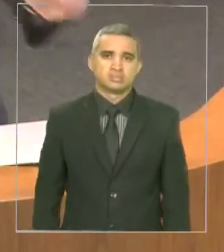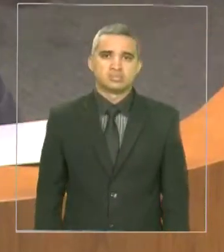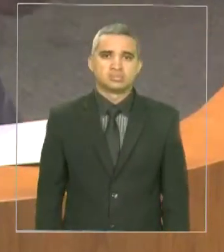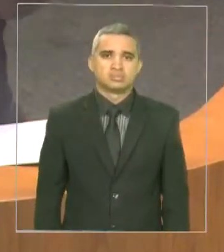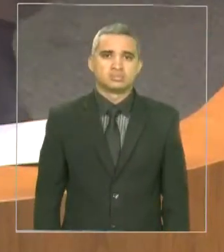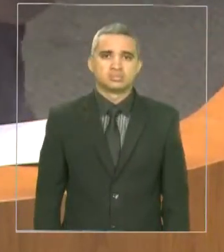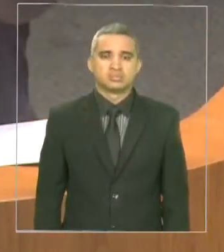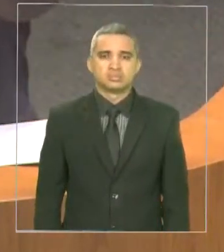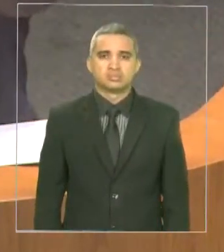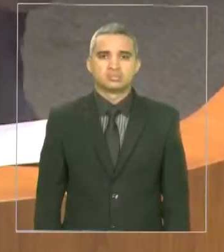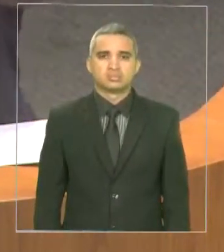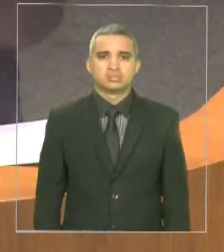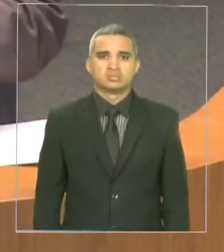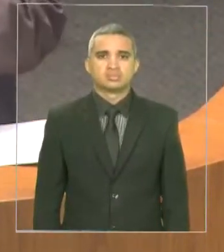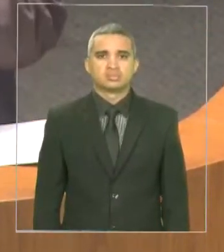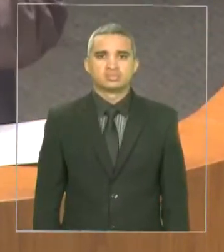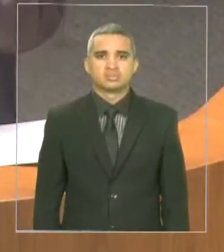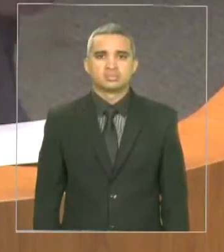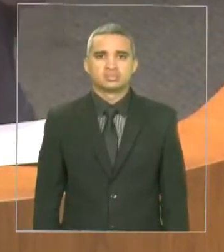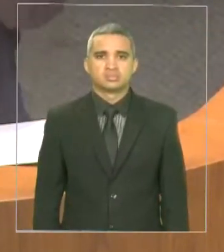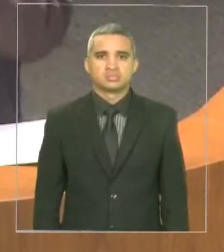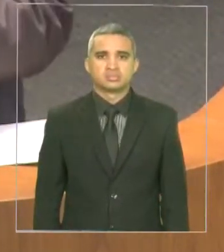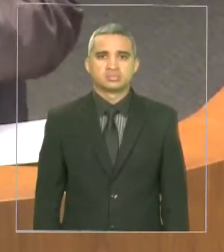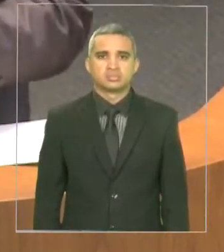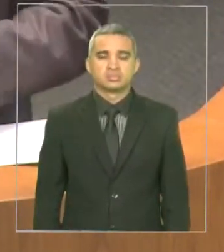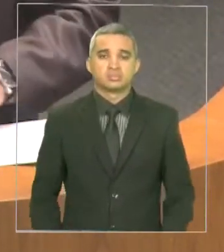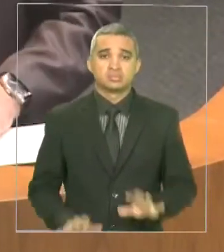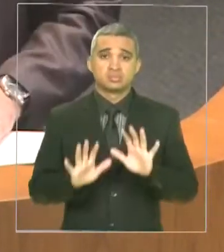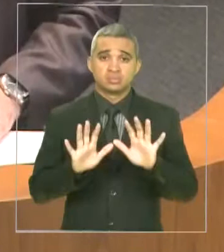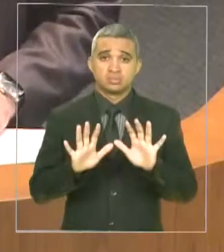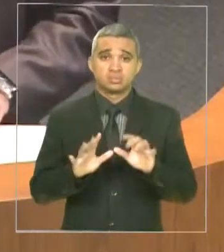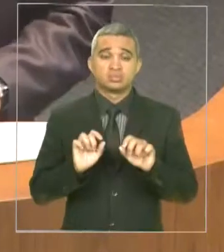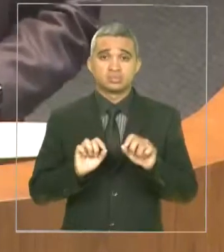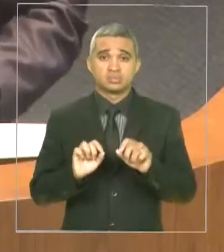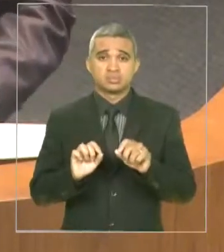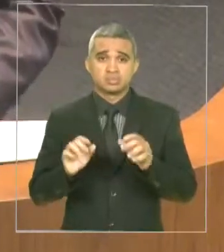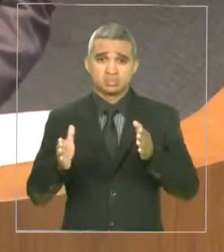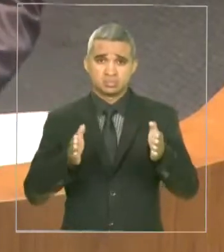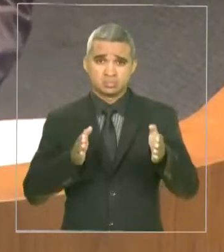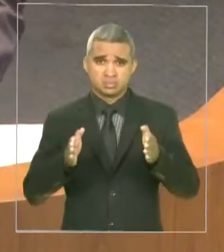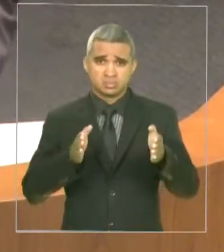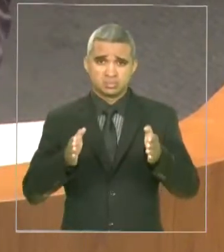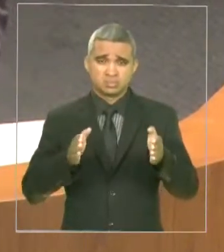E eis que, dentro de uma crise